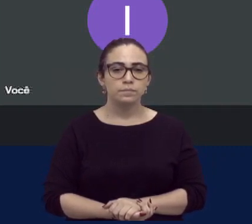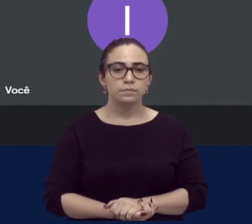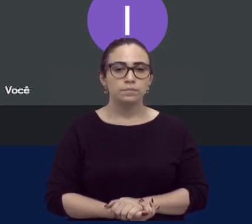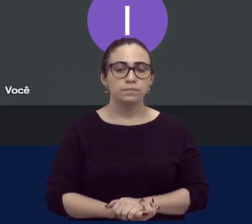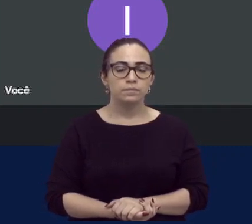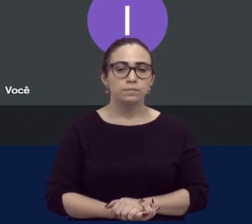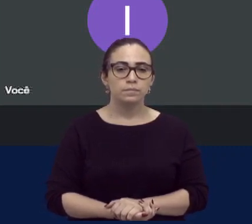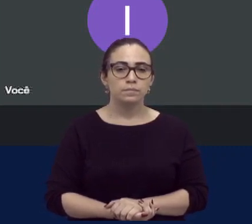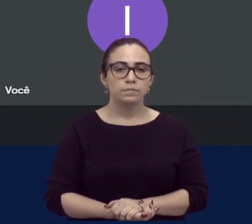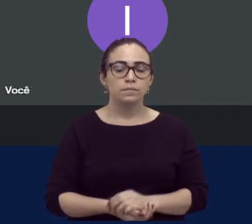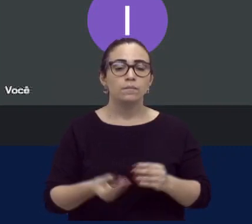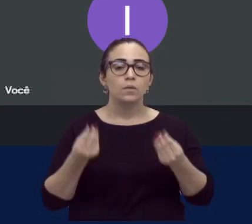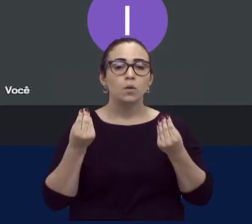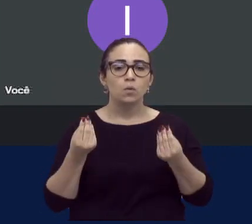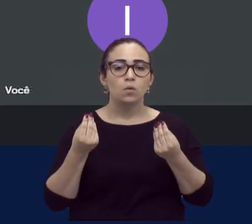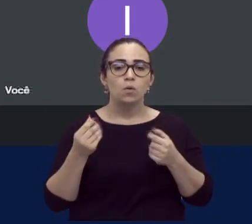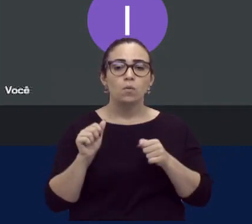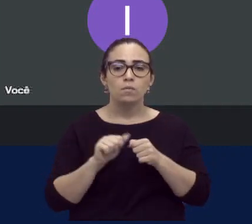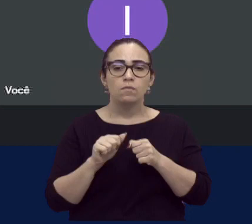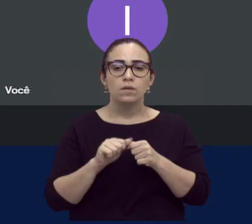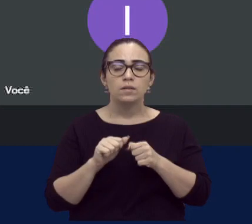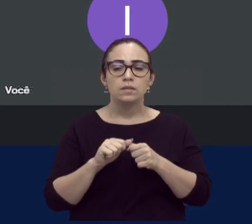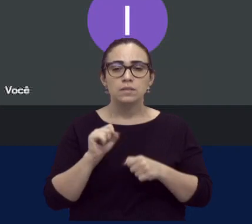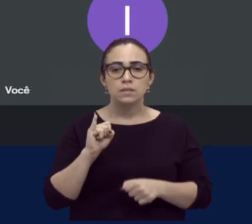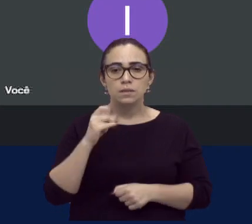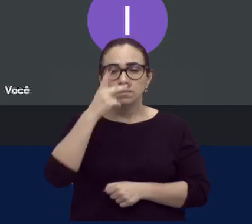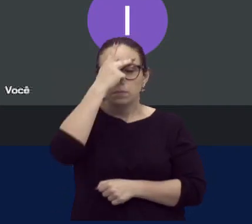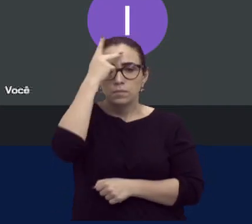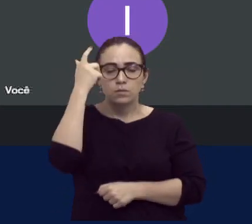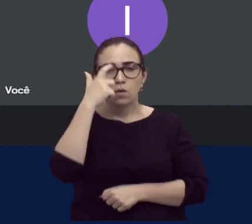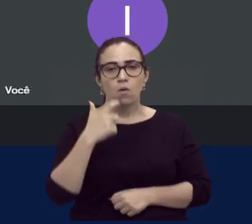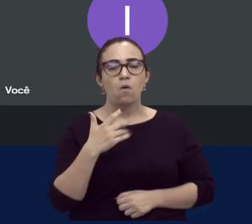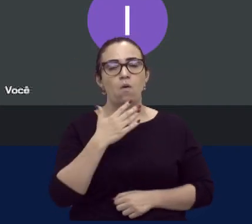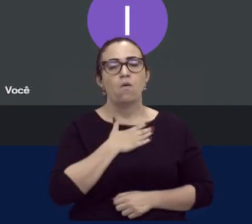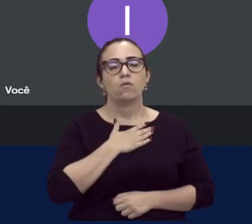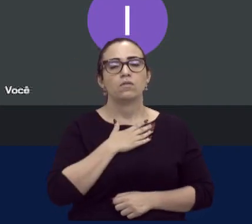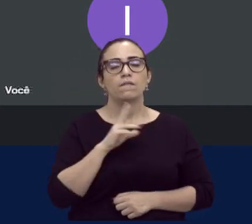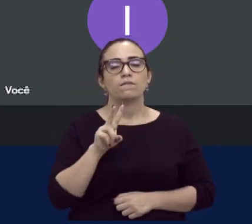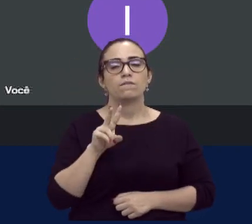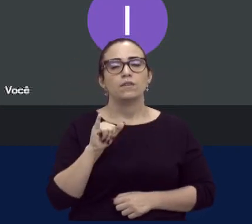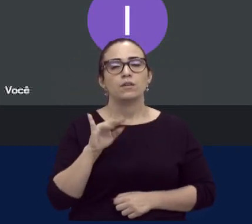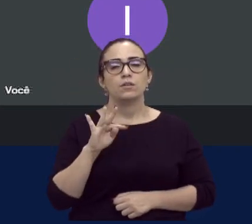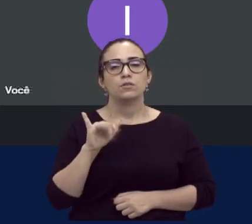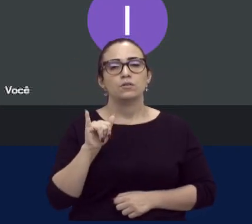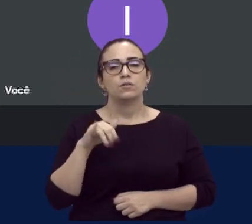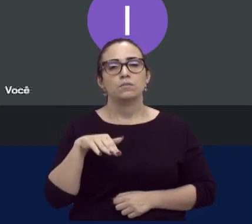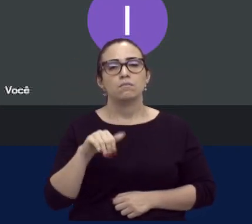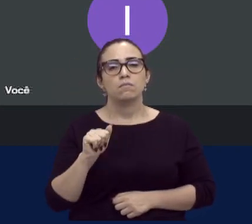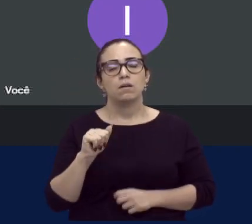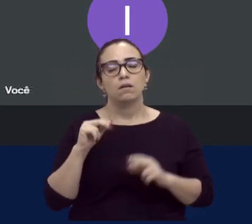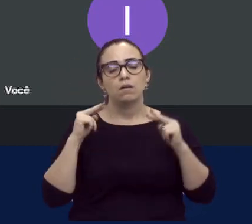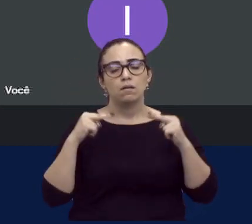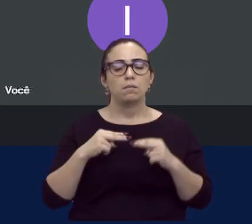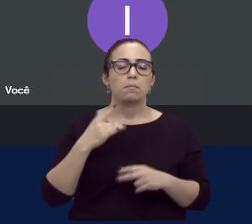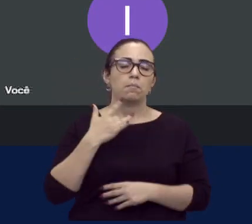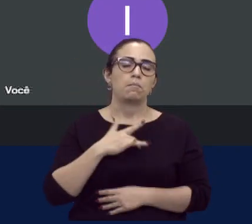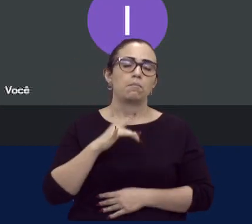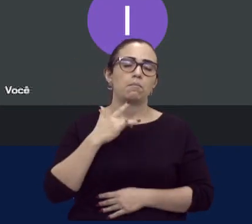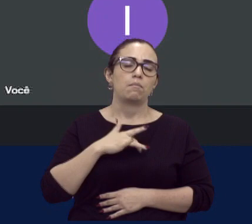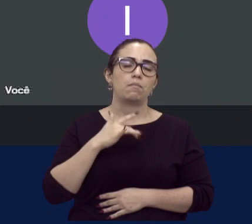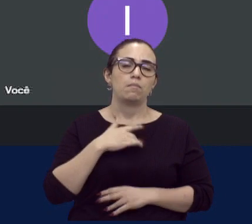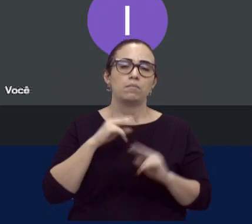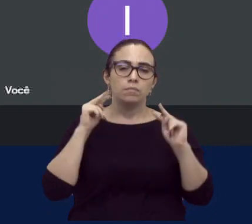como fazer em caso de vitimização, a pessoa gostar de se fazer de vítima. Então, essas duas situações, né? Se a